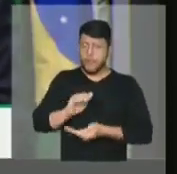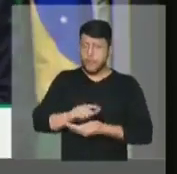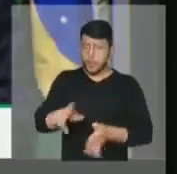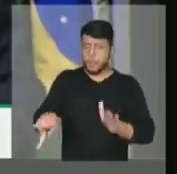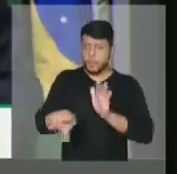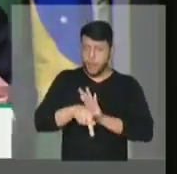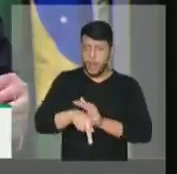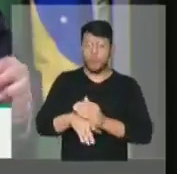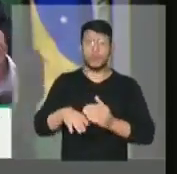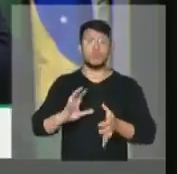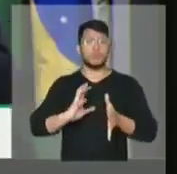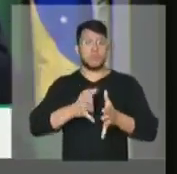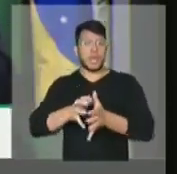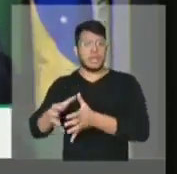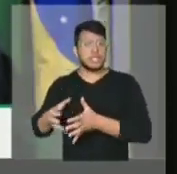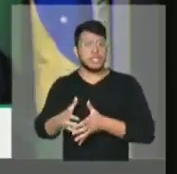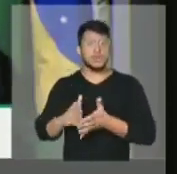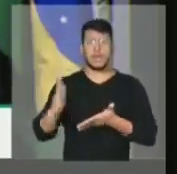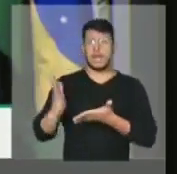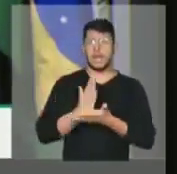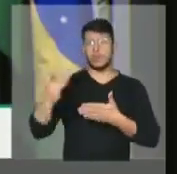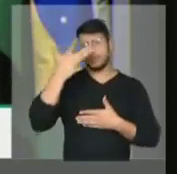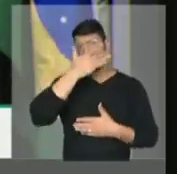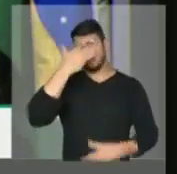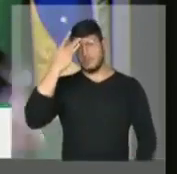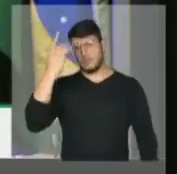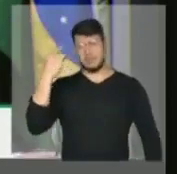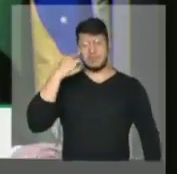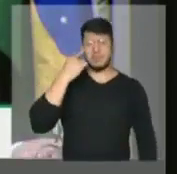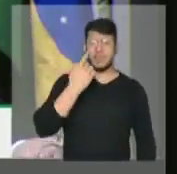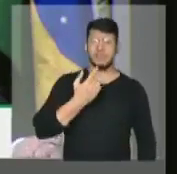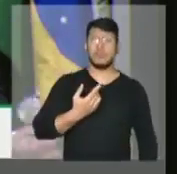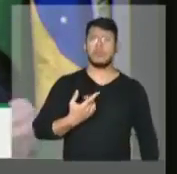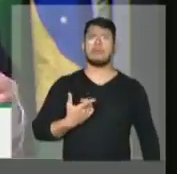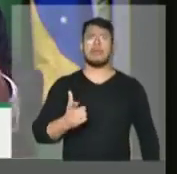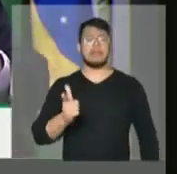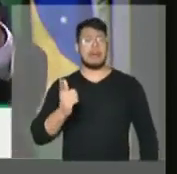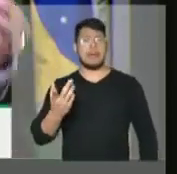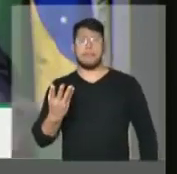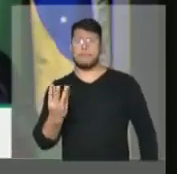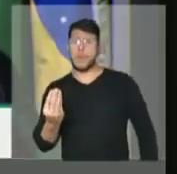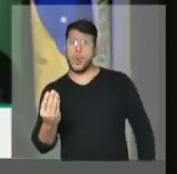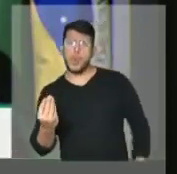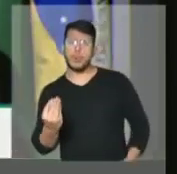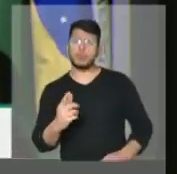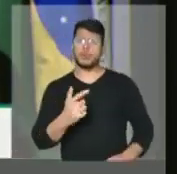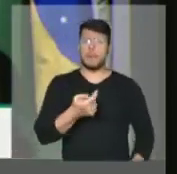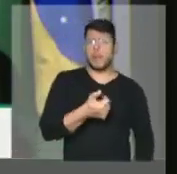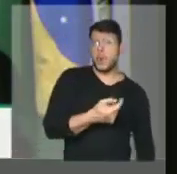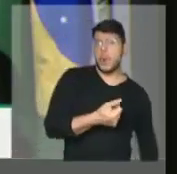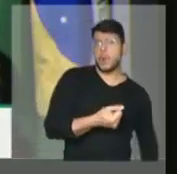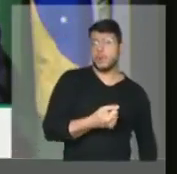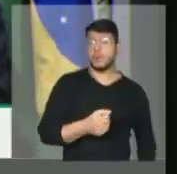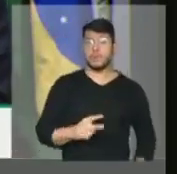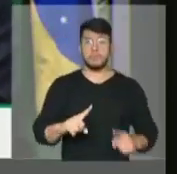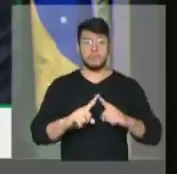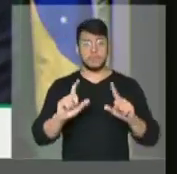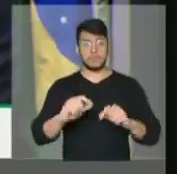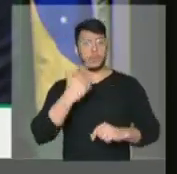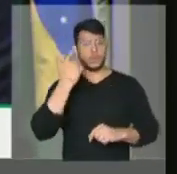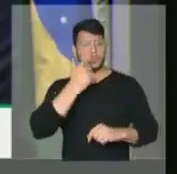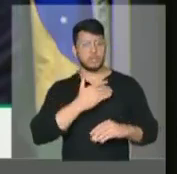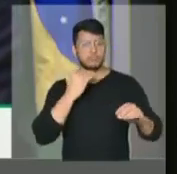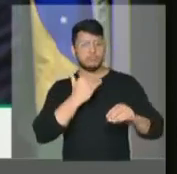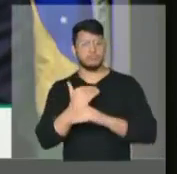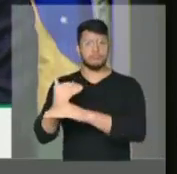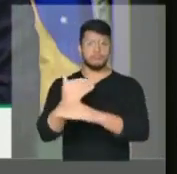partidário, uns achando muito, outros achando pouco, mas um consenso foi formado. E quando a